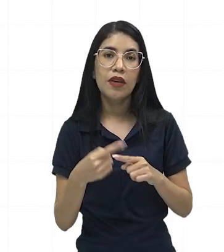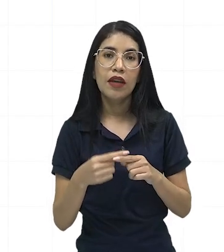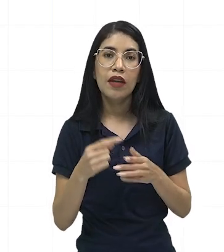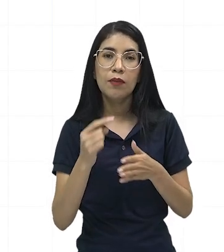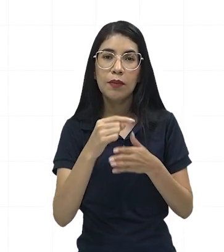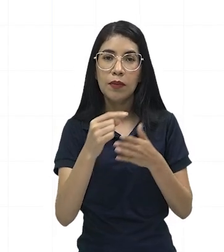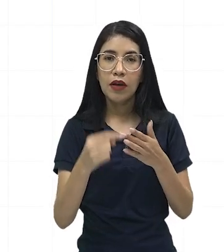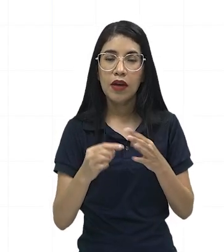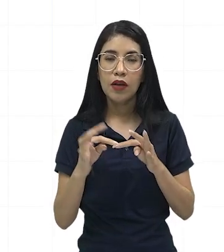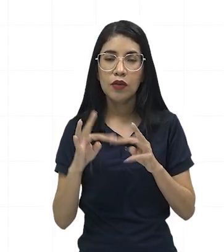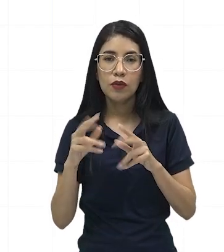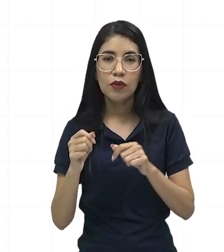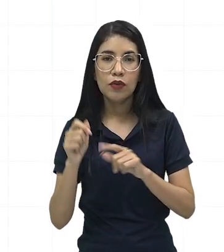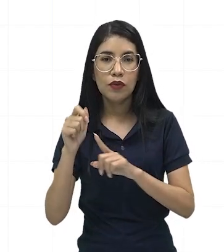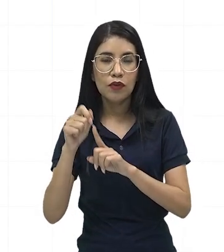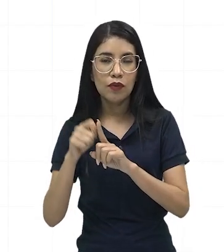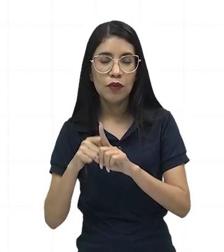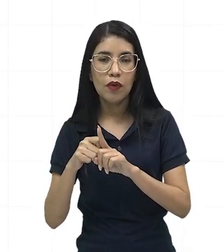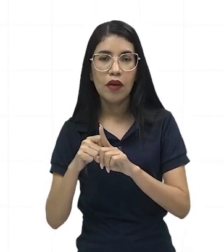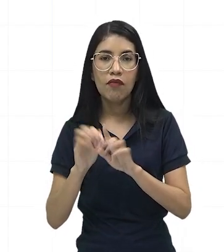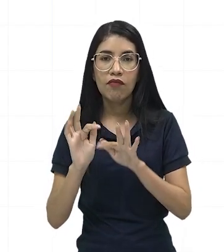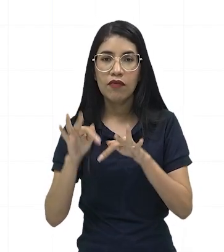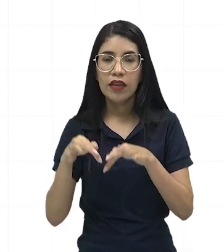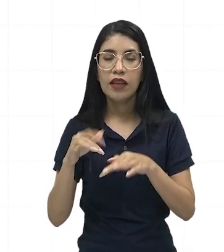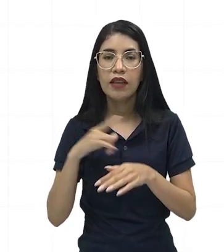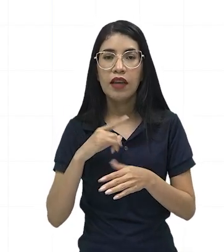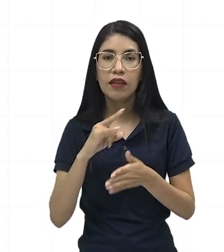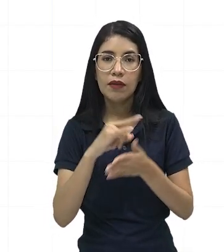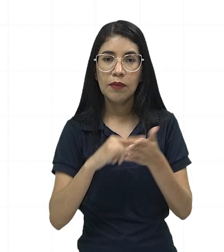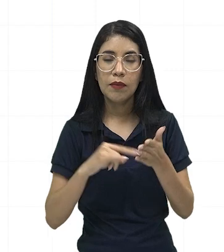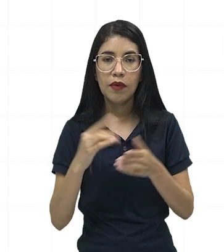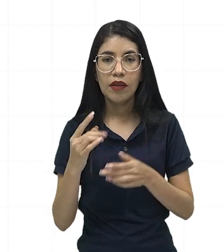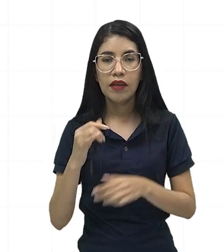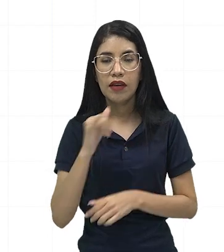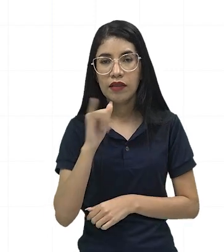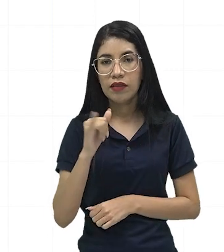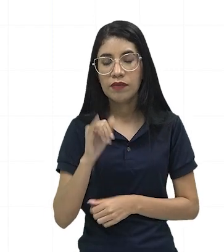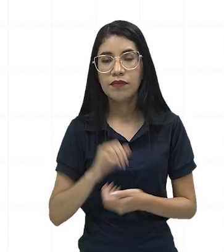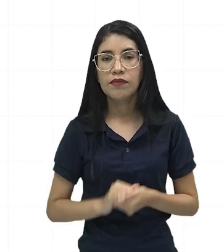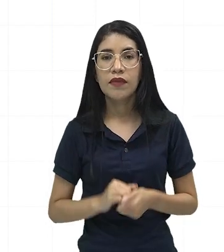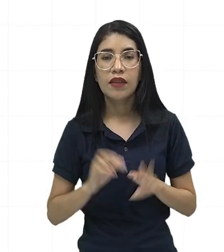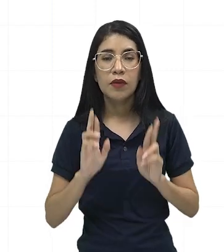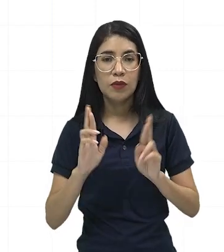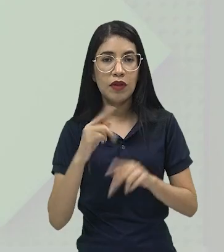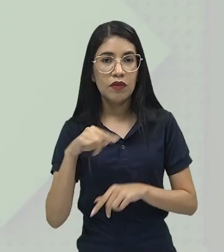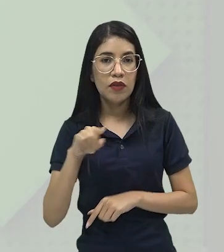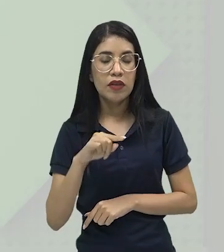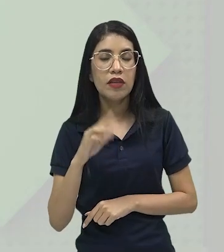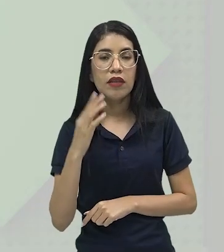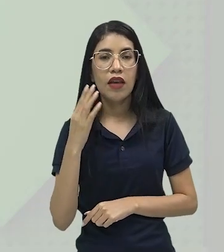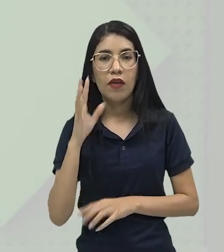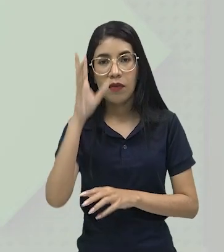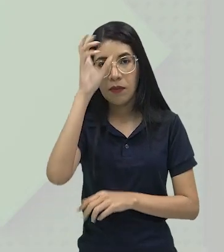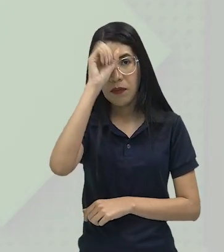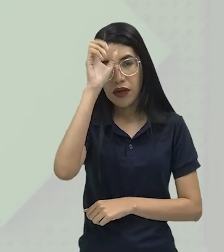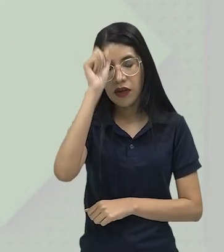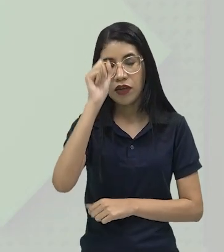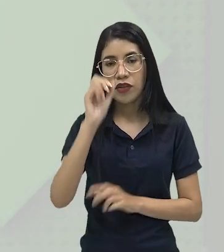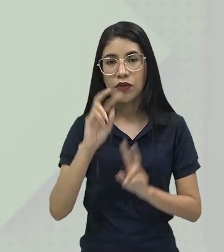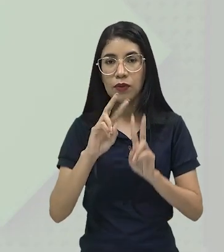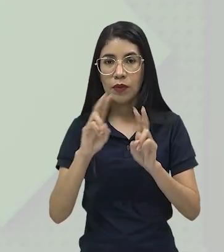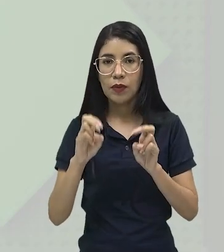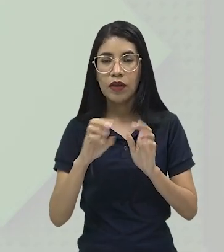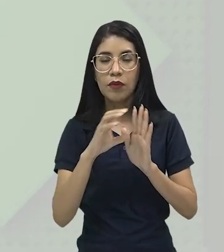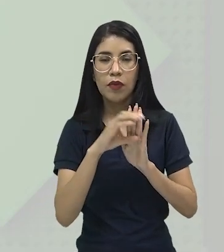tudo vai resultar no final do mês aí na nossa conta de energia, certo? Bom, espero que você tenha então aprendido sobre